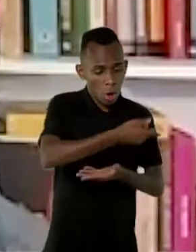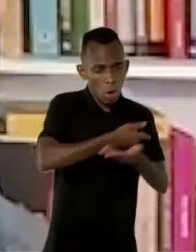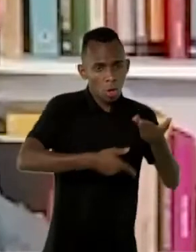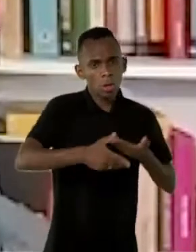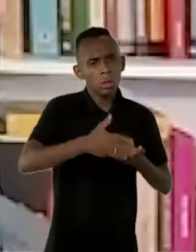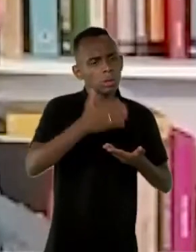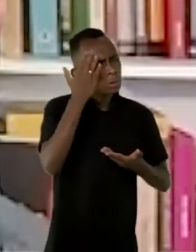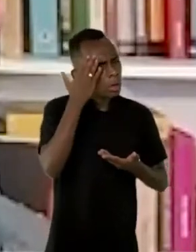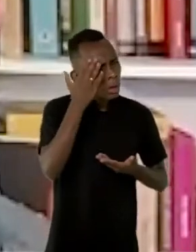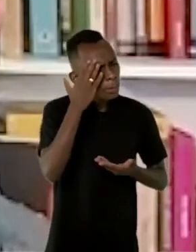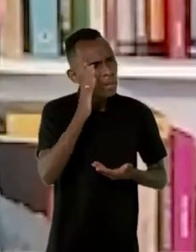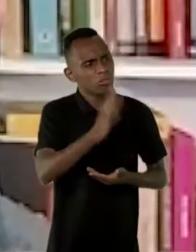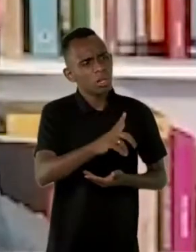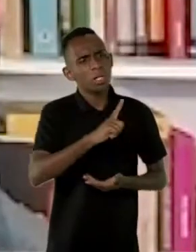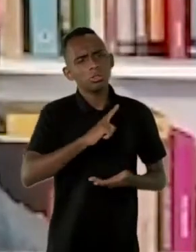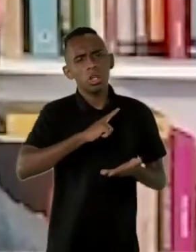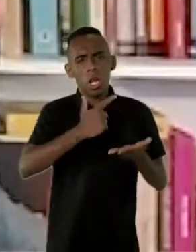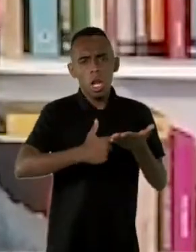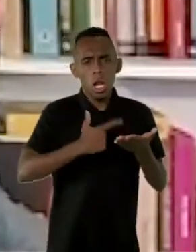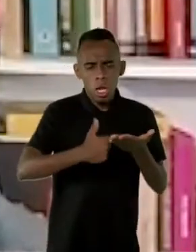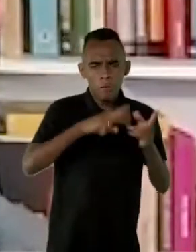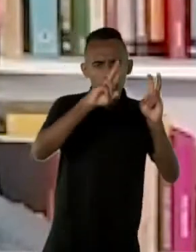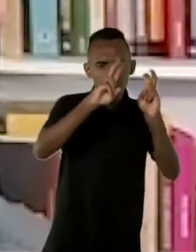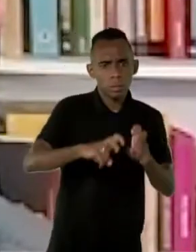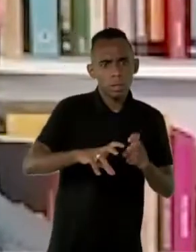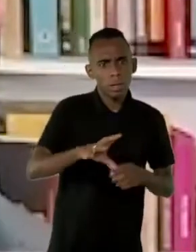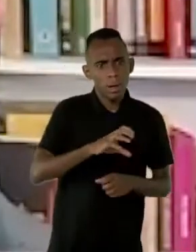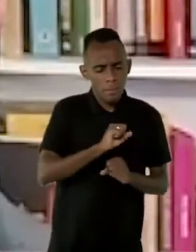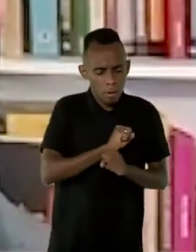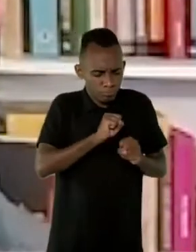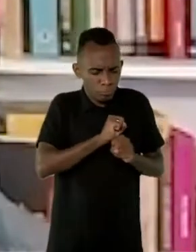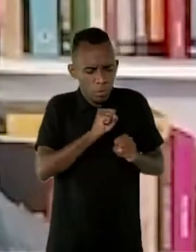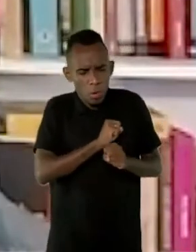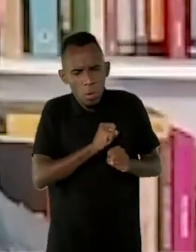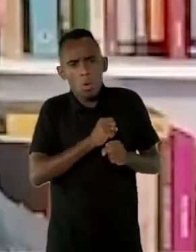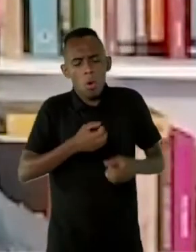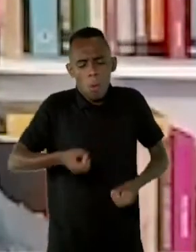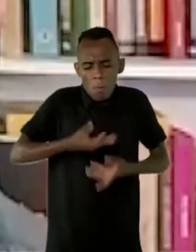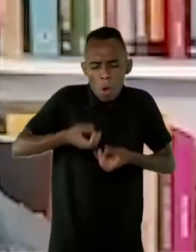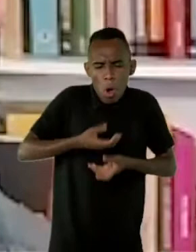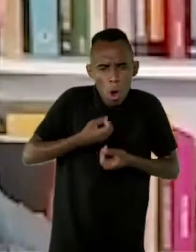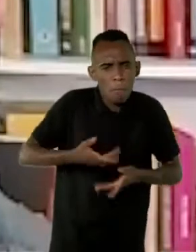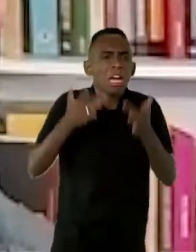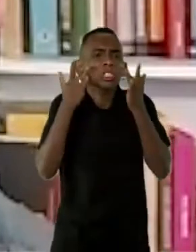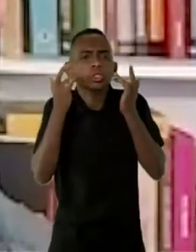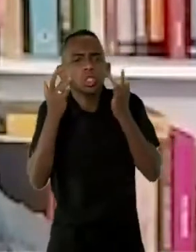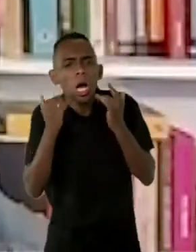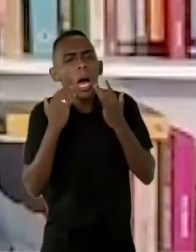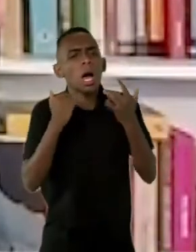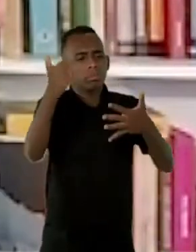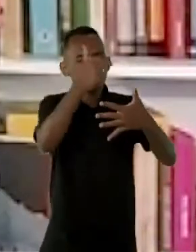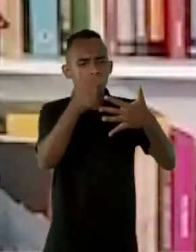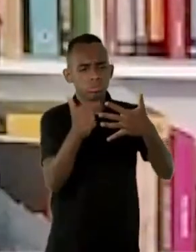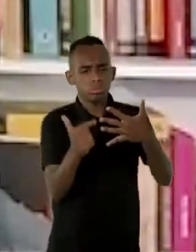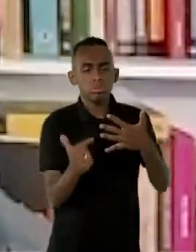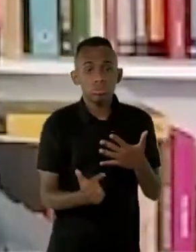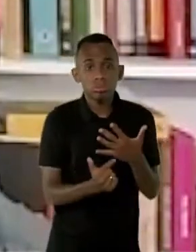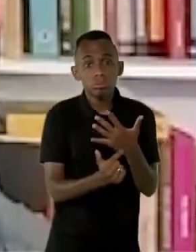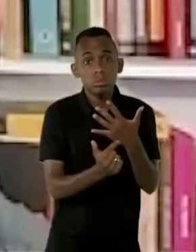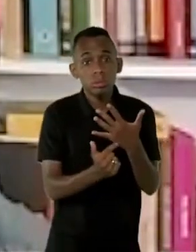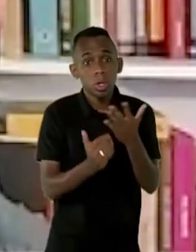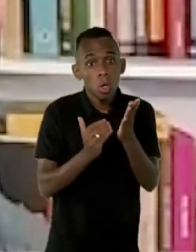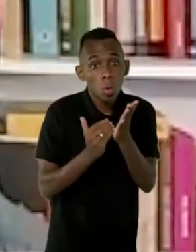vários romances já escritos, peças de teatro, poesias, e várias coisas já escritas, e o início